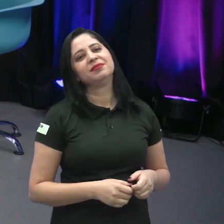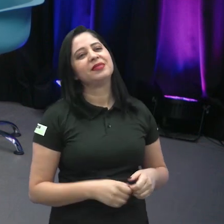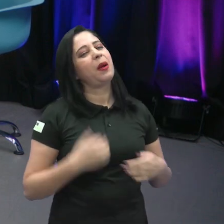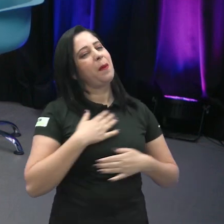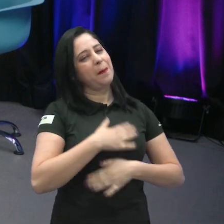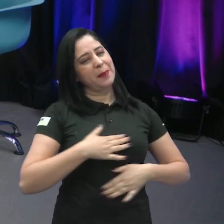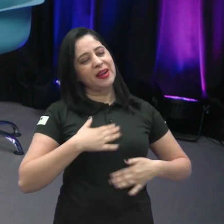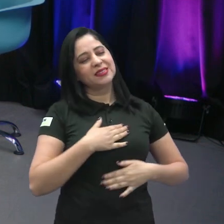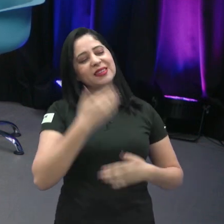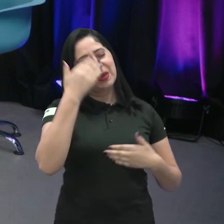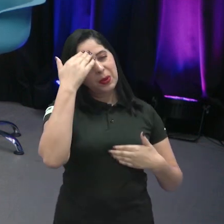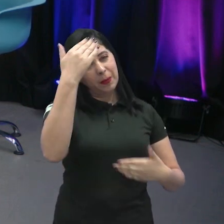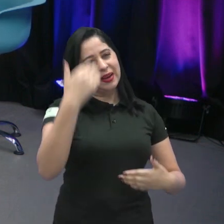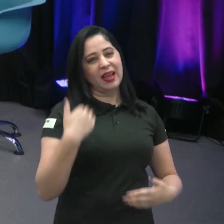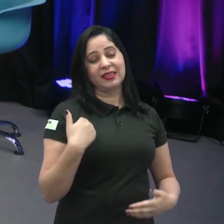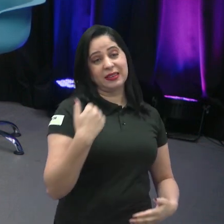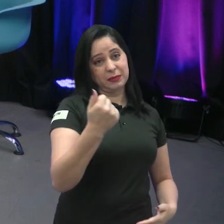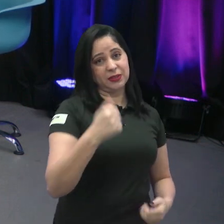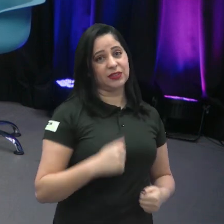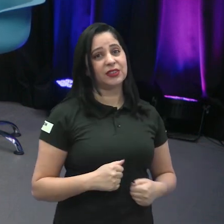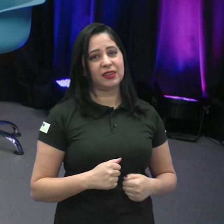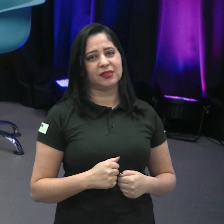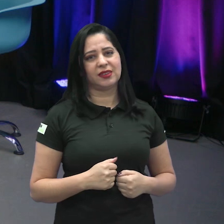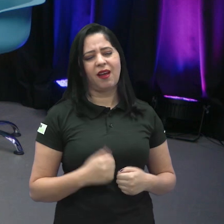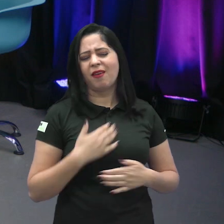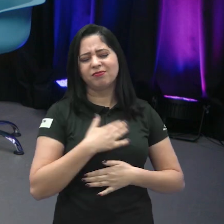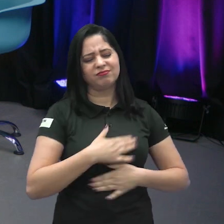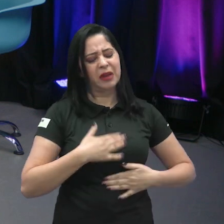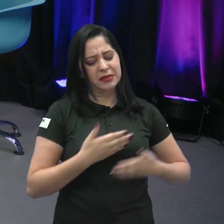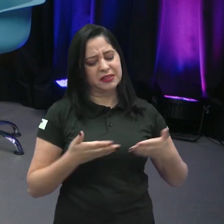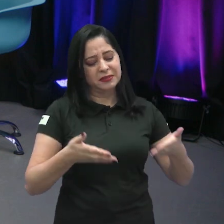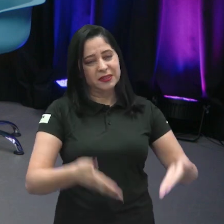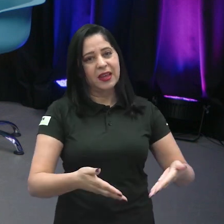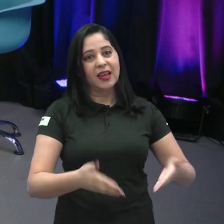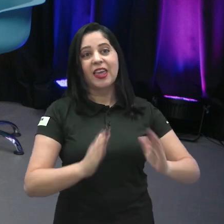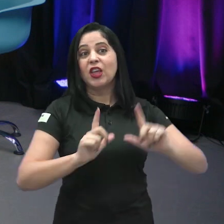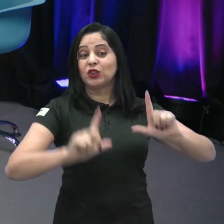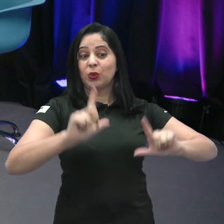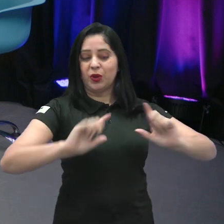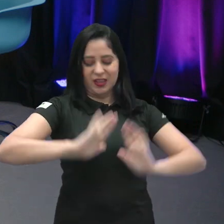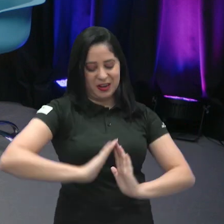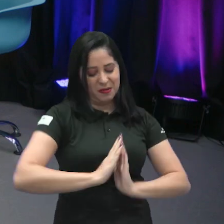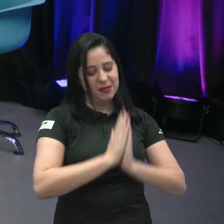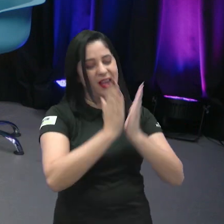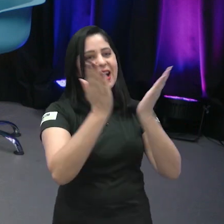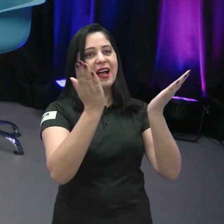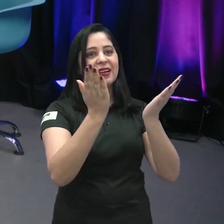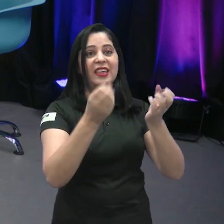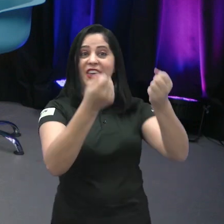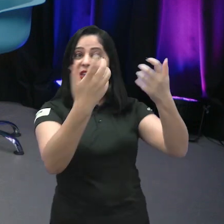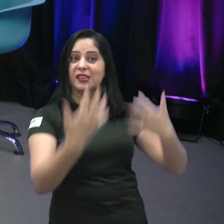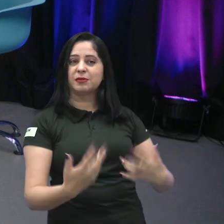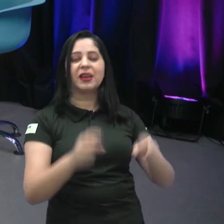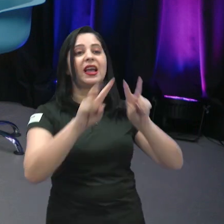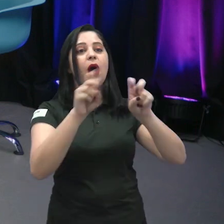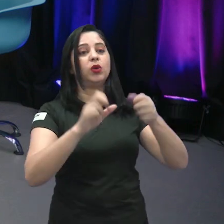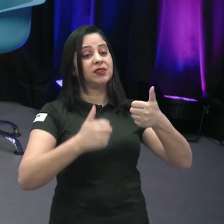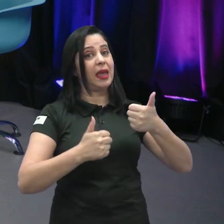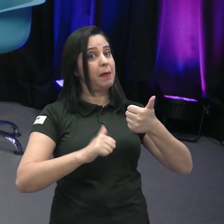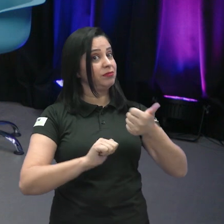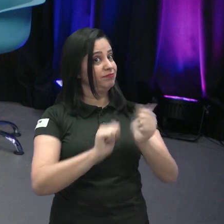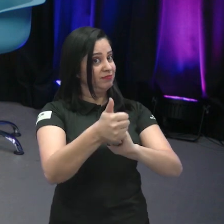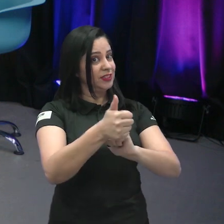Inspiração. Prazer é meu, obrigado pelo convite, é um prazer estar aqui no Inspiração e falar do esporte, que é o que a